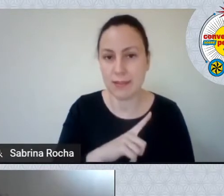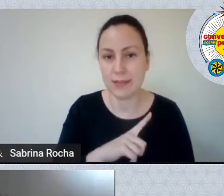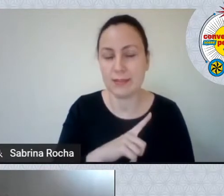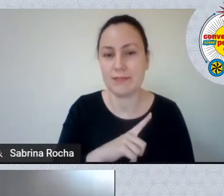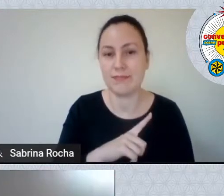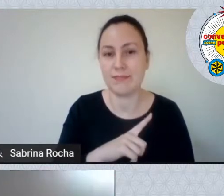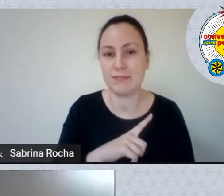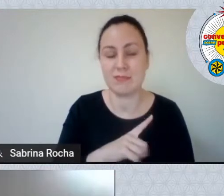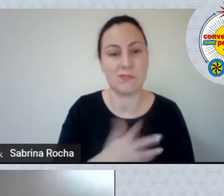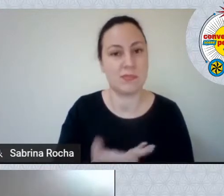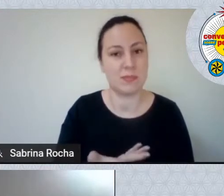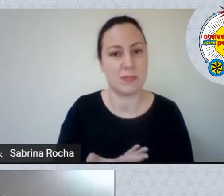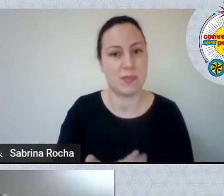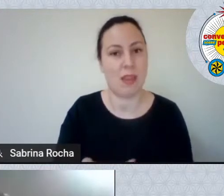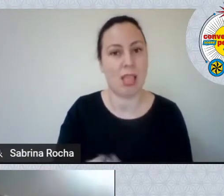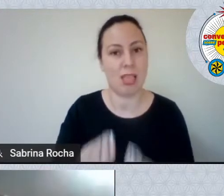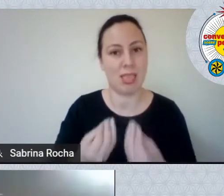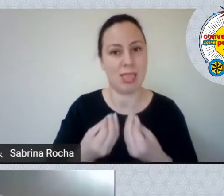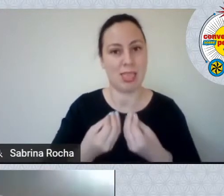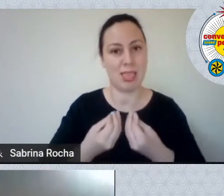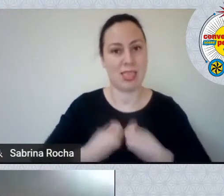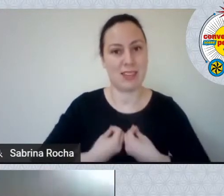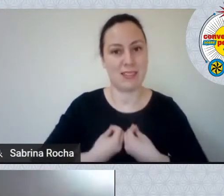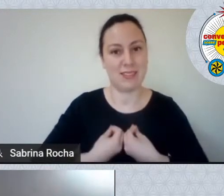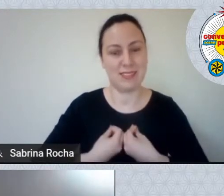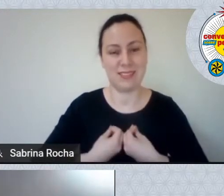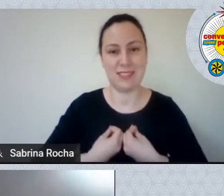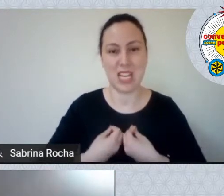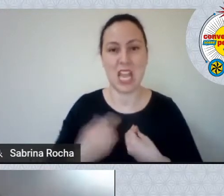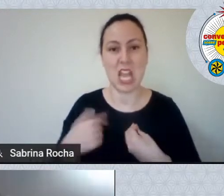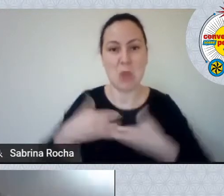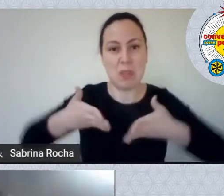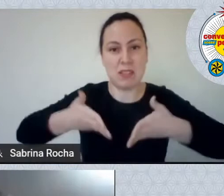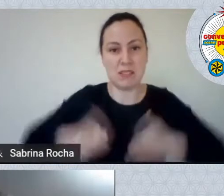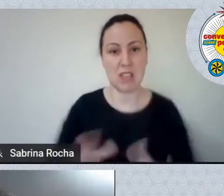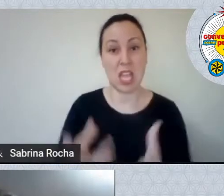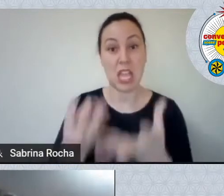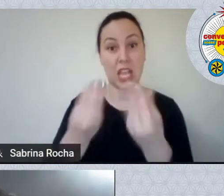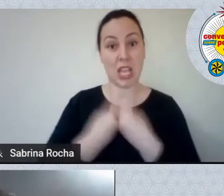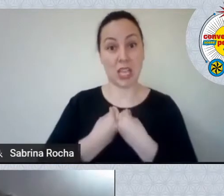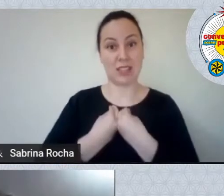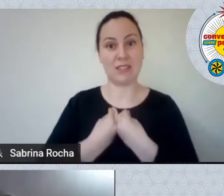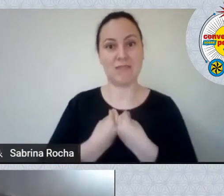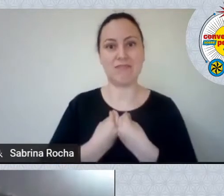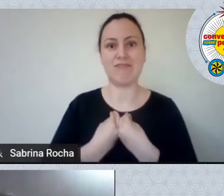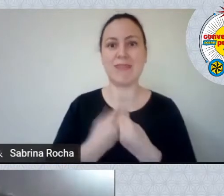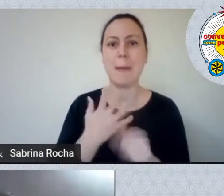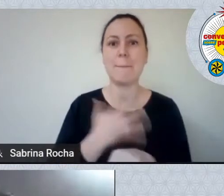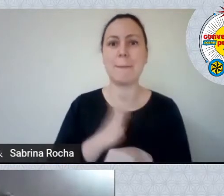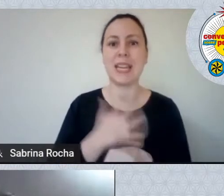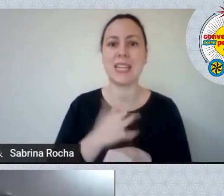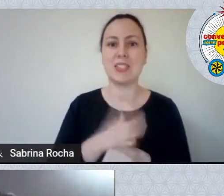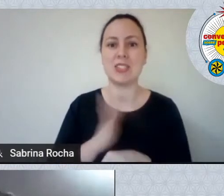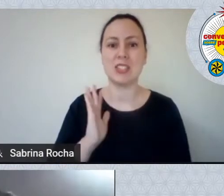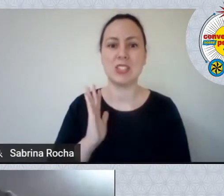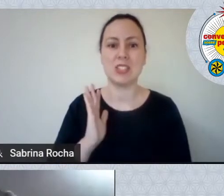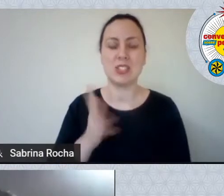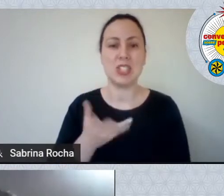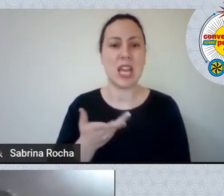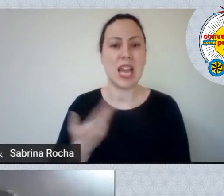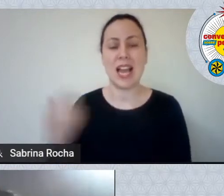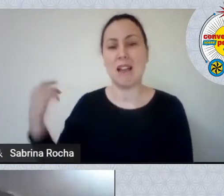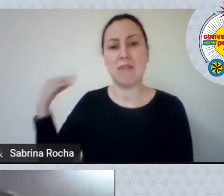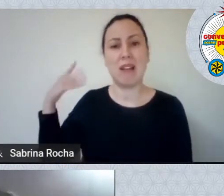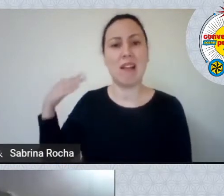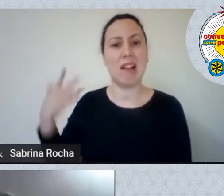aí. Ele é um conjunto de práticas, muitas delas imemoriais, que você nem se pergunta pela